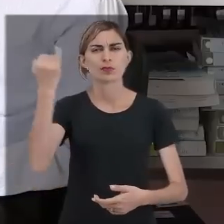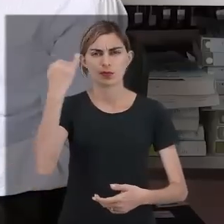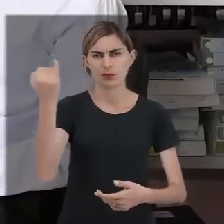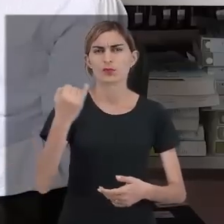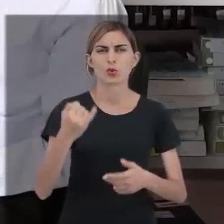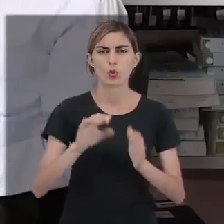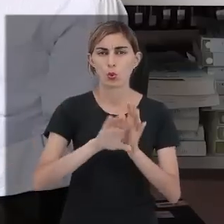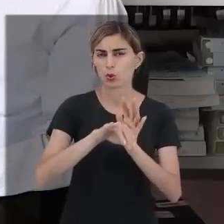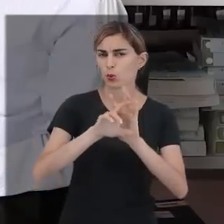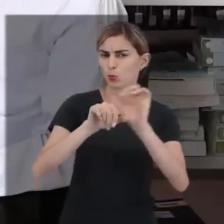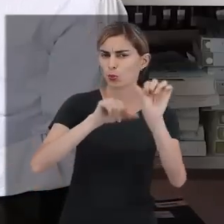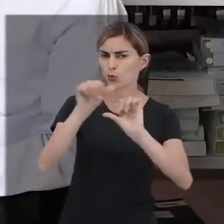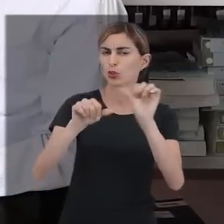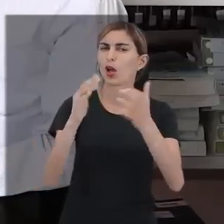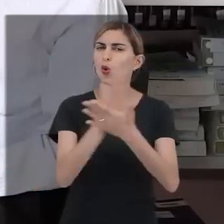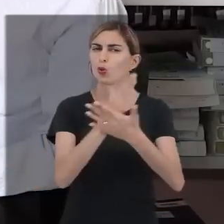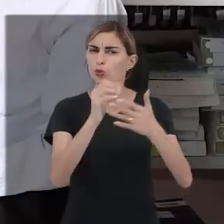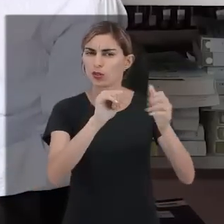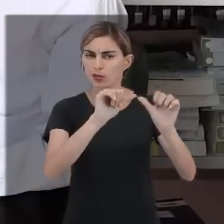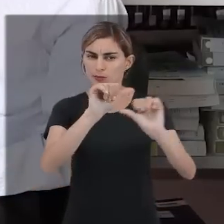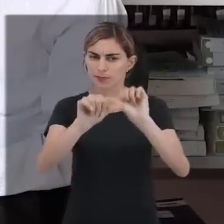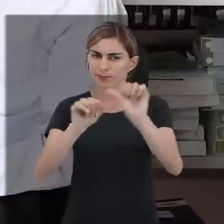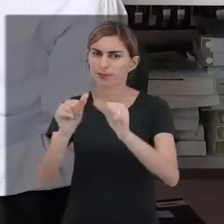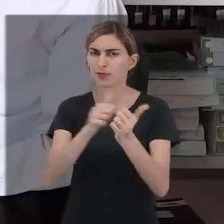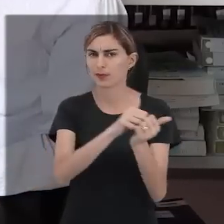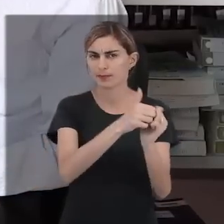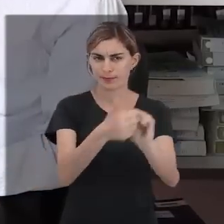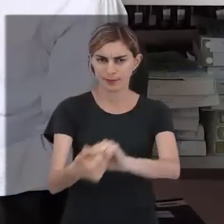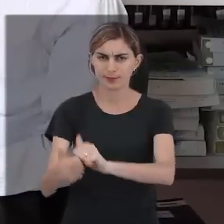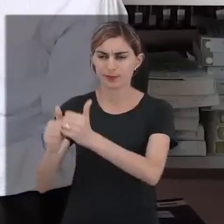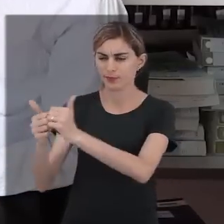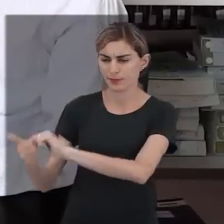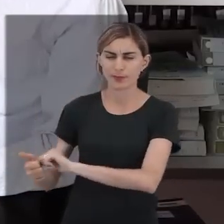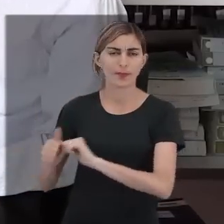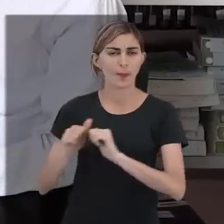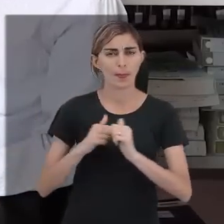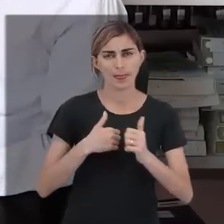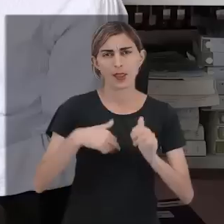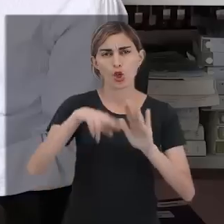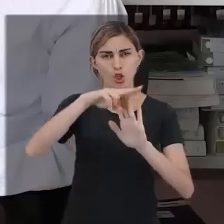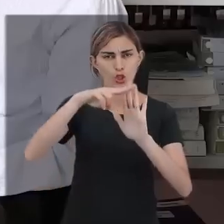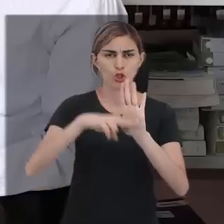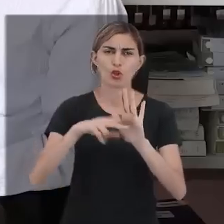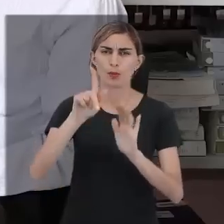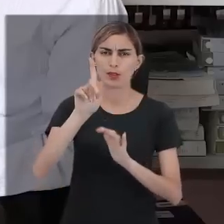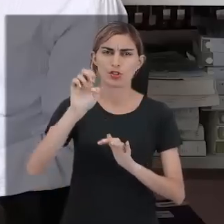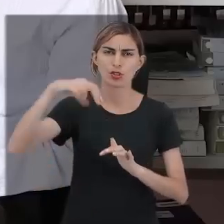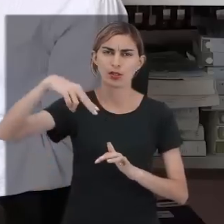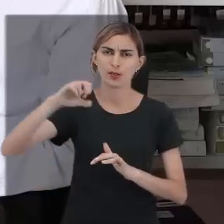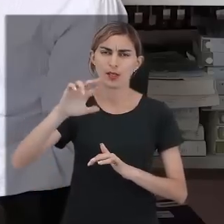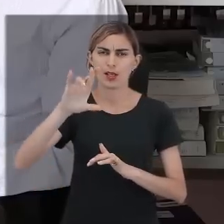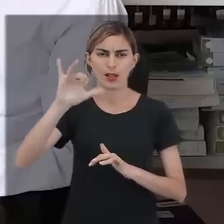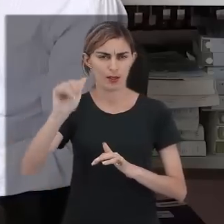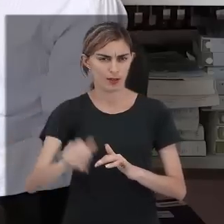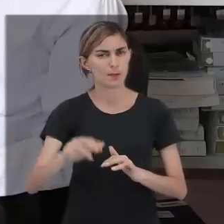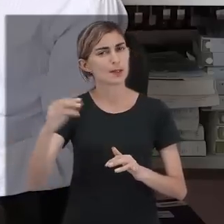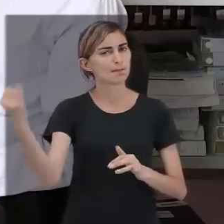não modifica, mas algumas terminologias sim, até porque ela é uma norma genérica, tá? Mas